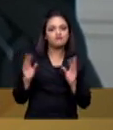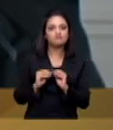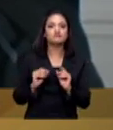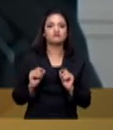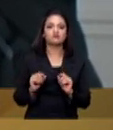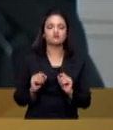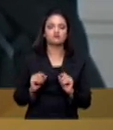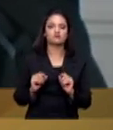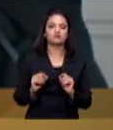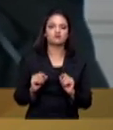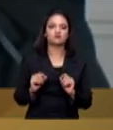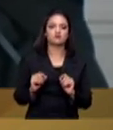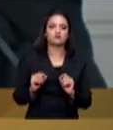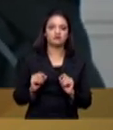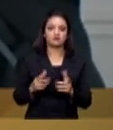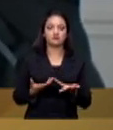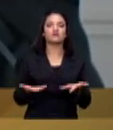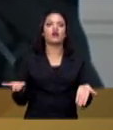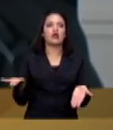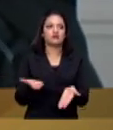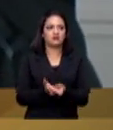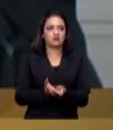conheço integralmente da ação,